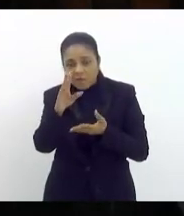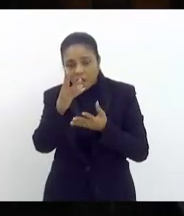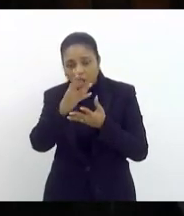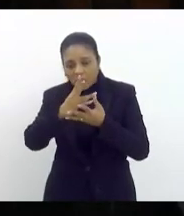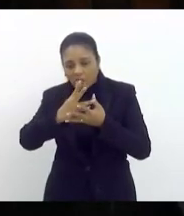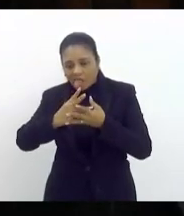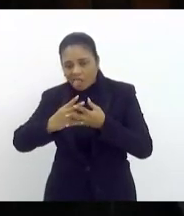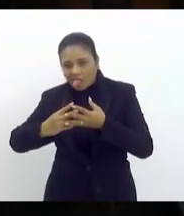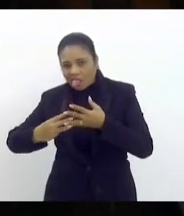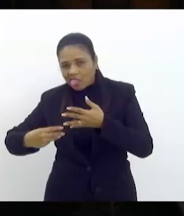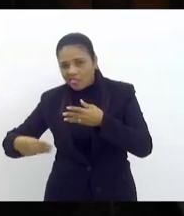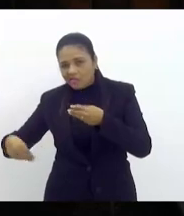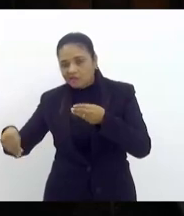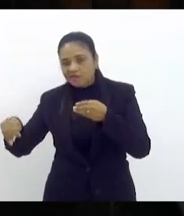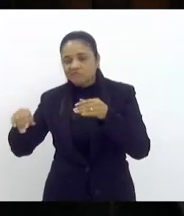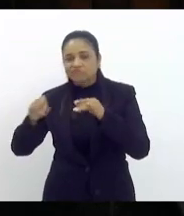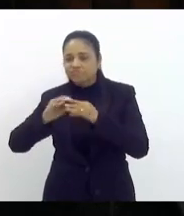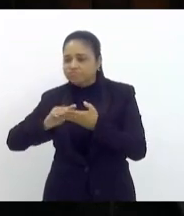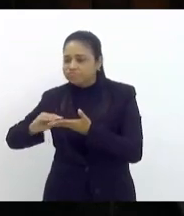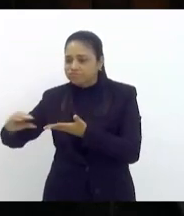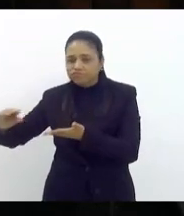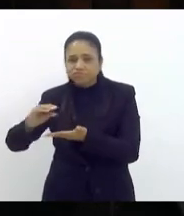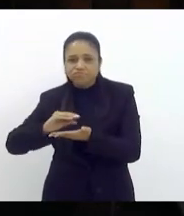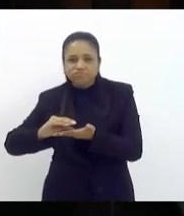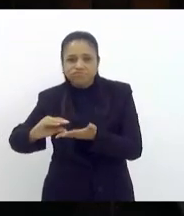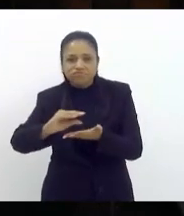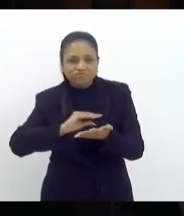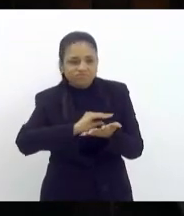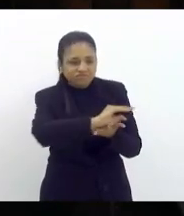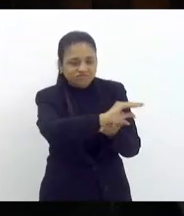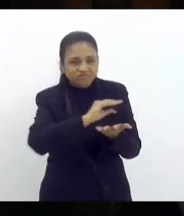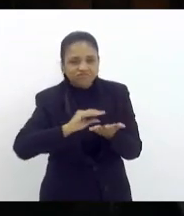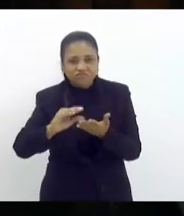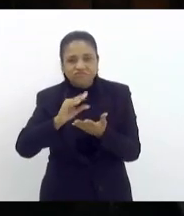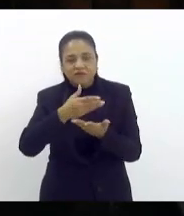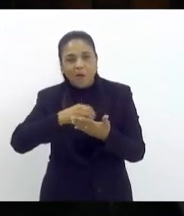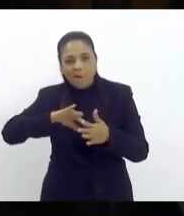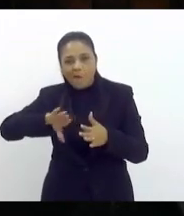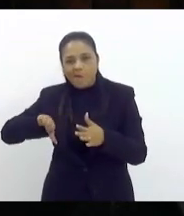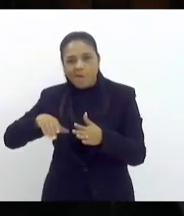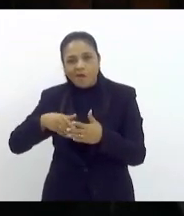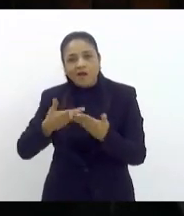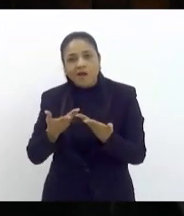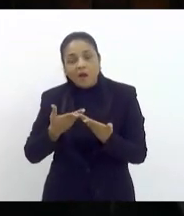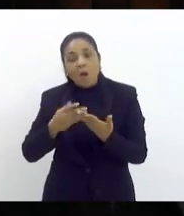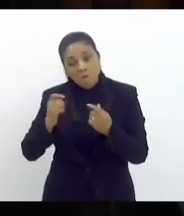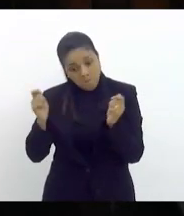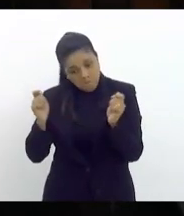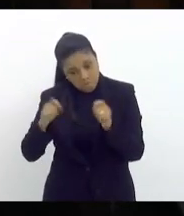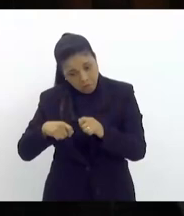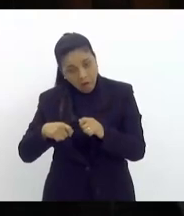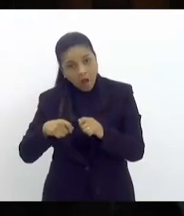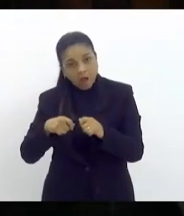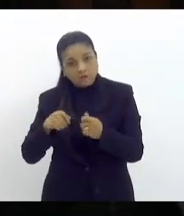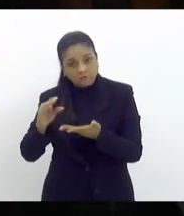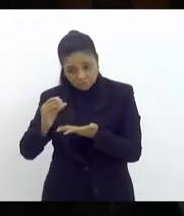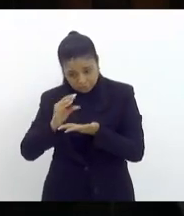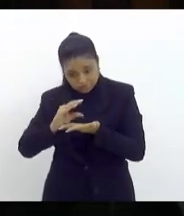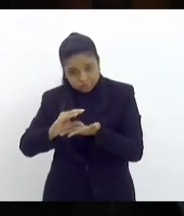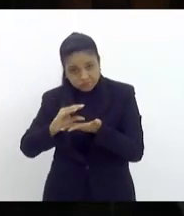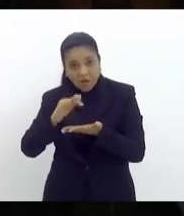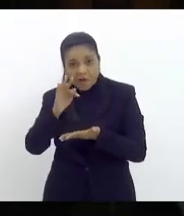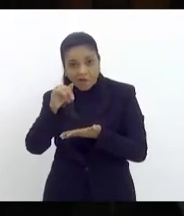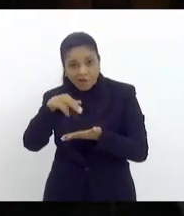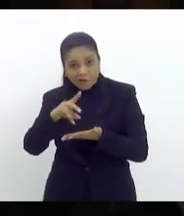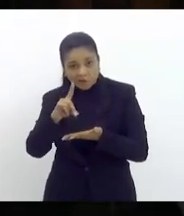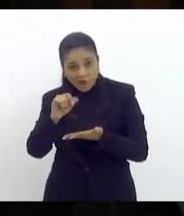escândalos dinheiro que poderia estar pagando piso além disso o